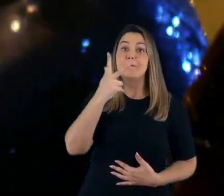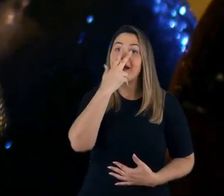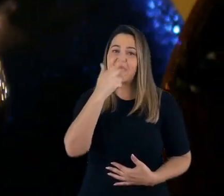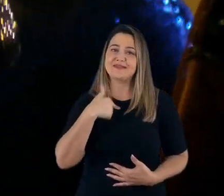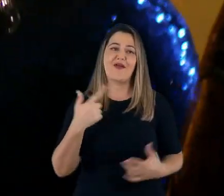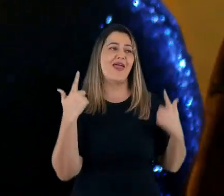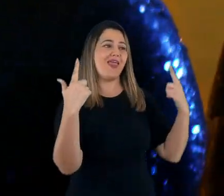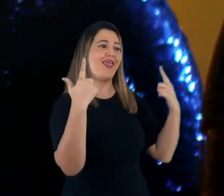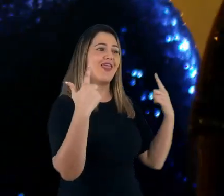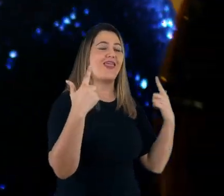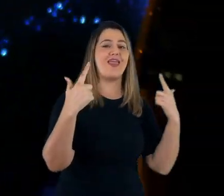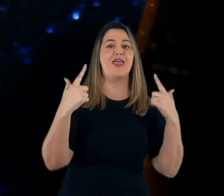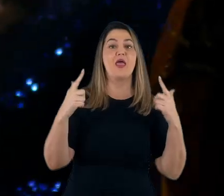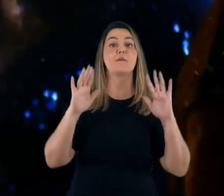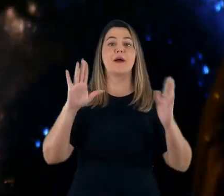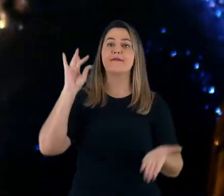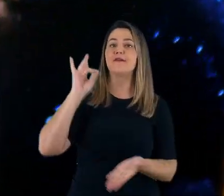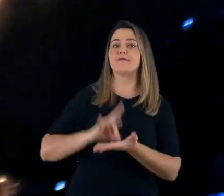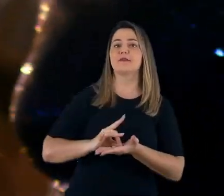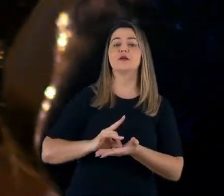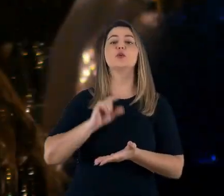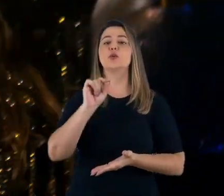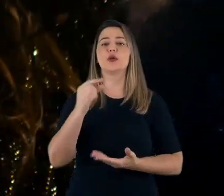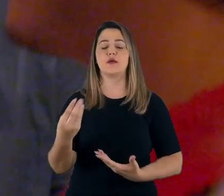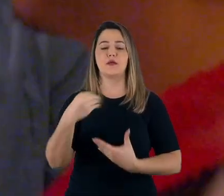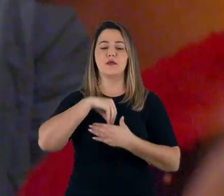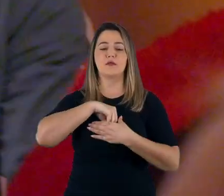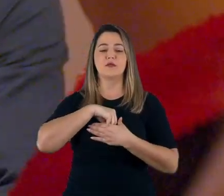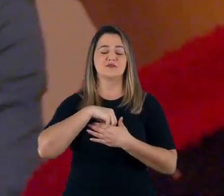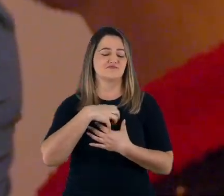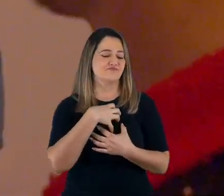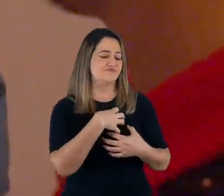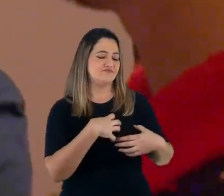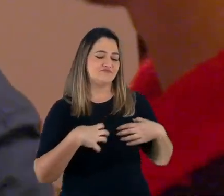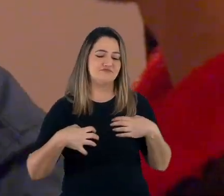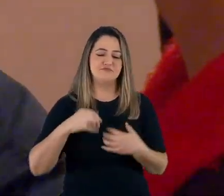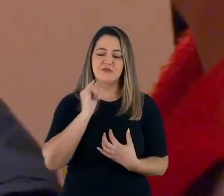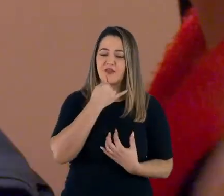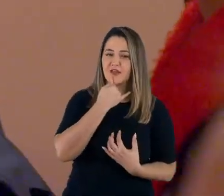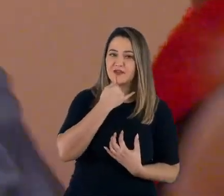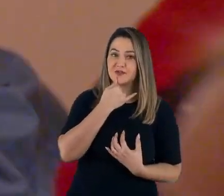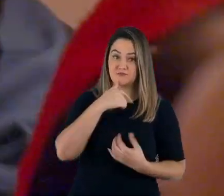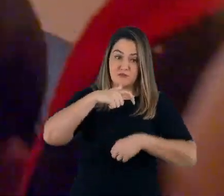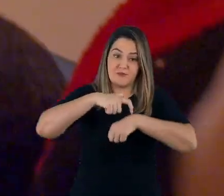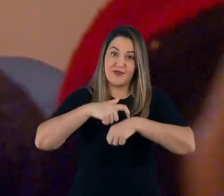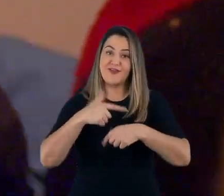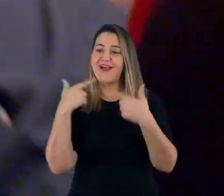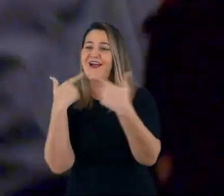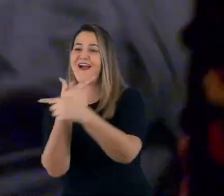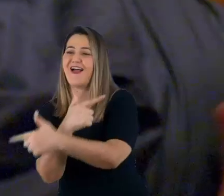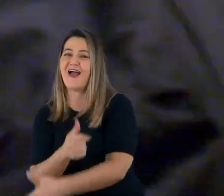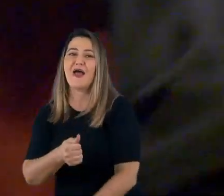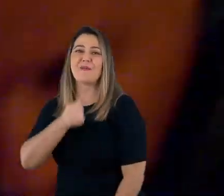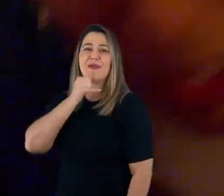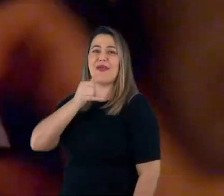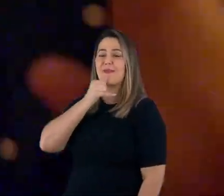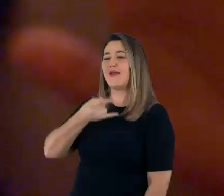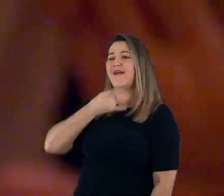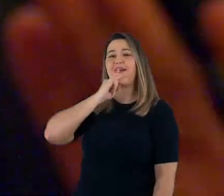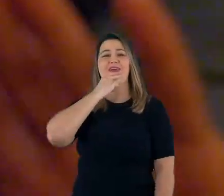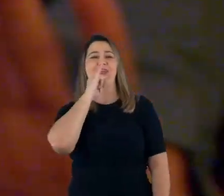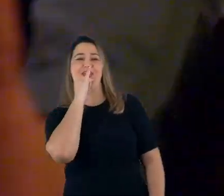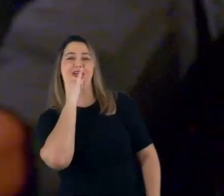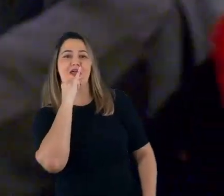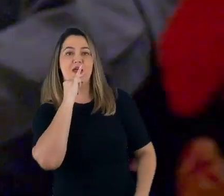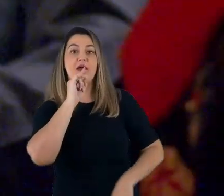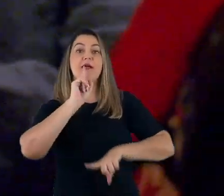divertindo, mas na verdade estão apenas fugindo de si mesmas. A pessoa ri, bebe, faz coisas que normalmente não fazia